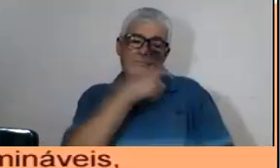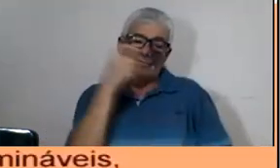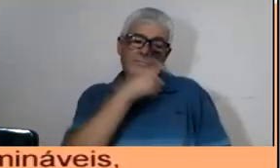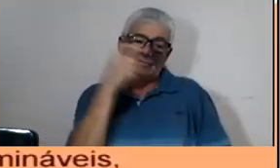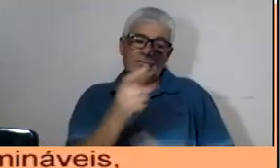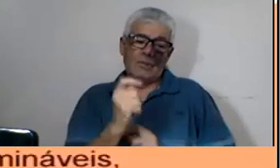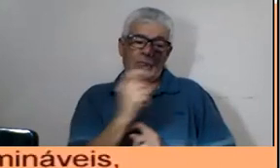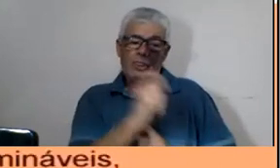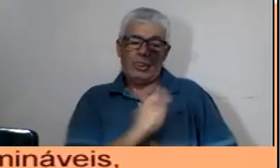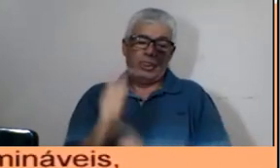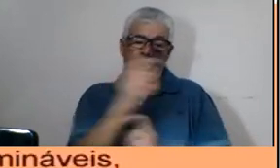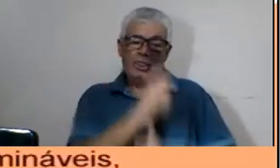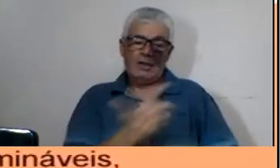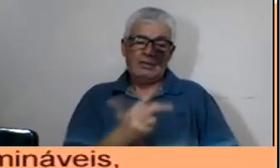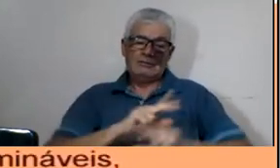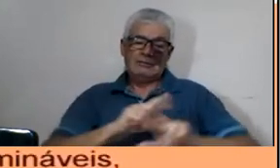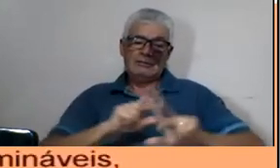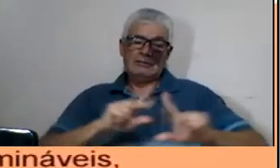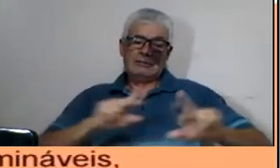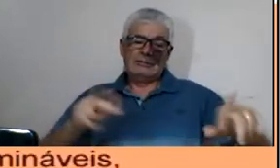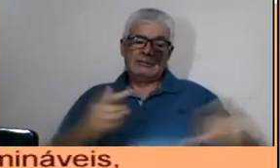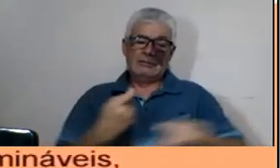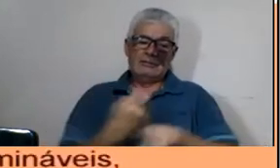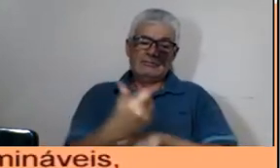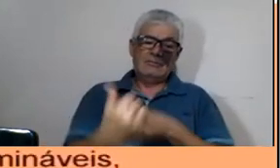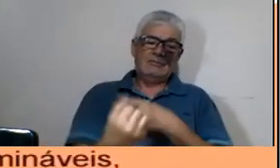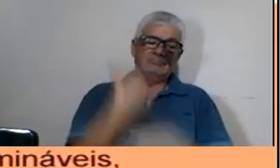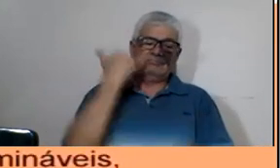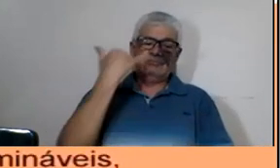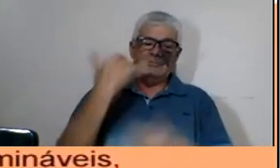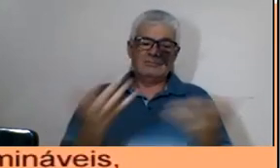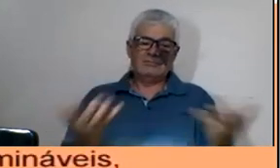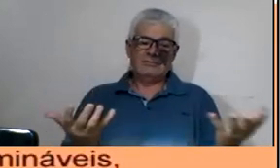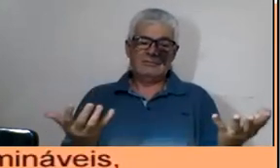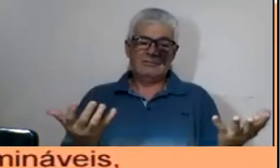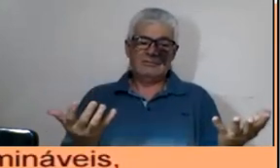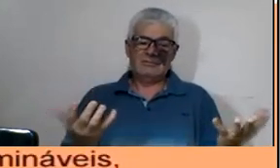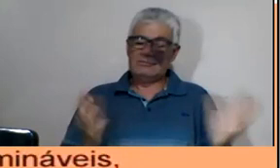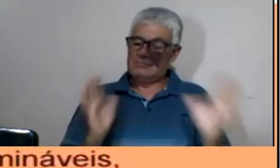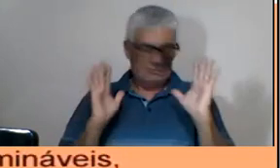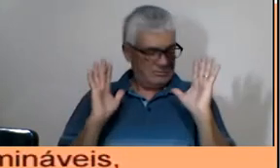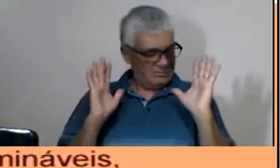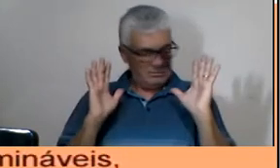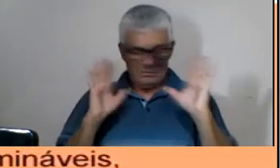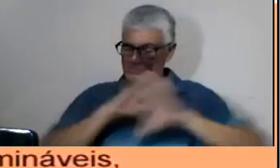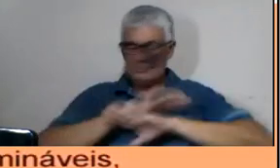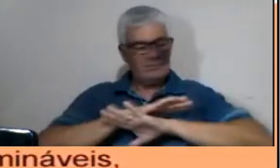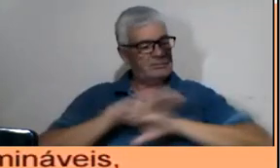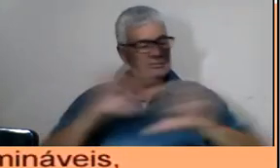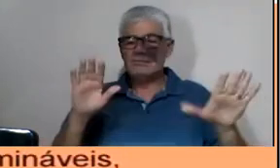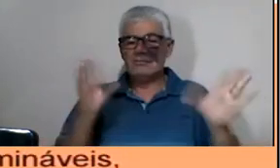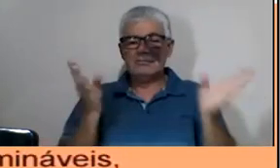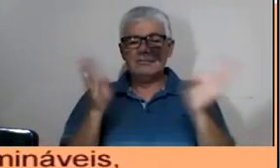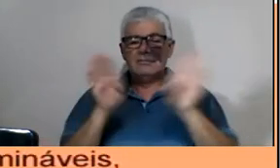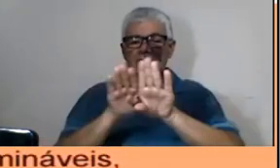obra significa, no meu entender, né, alguma missão que você e eu temos que